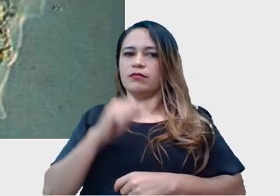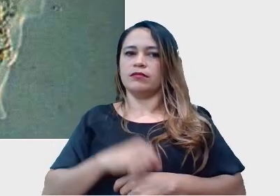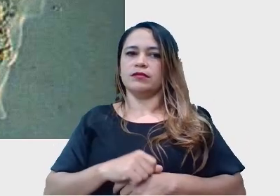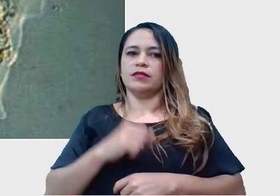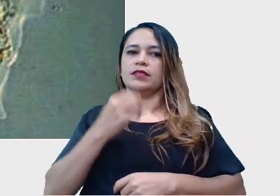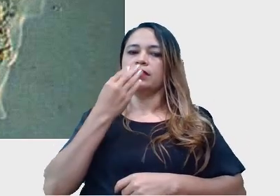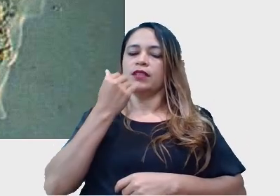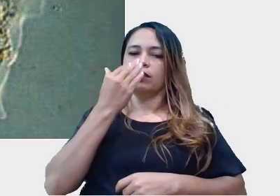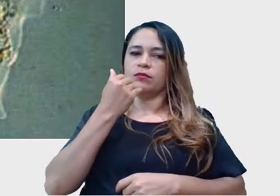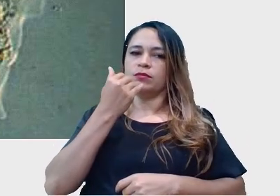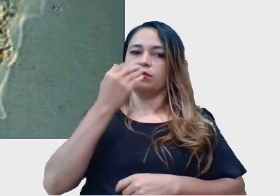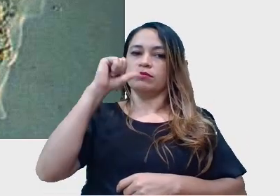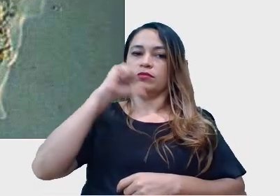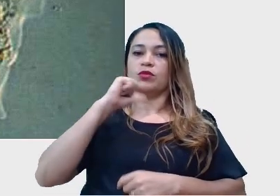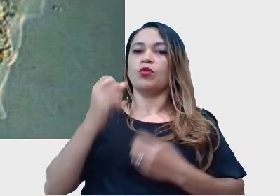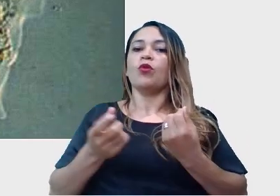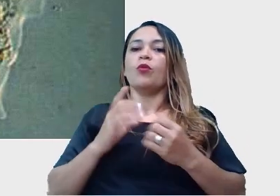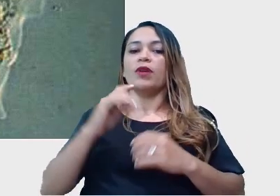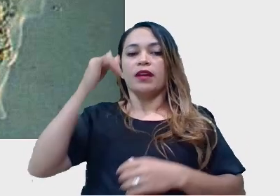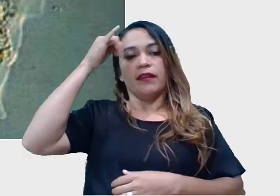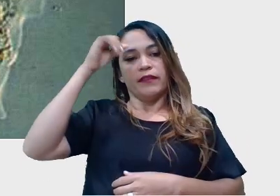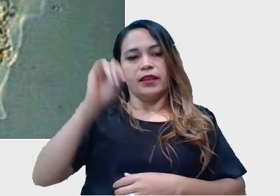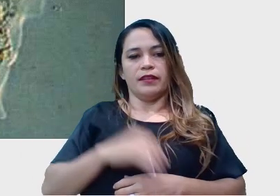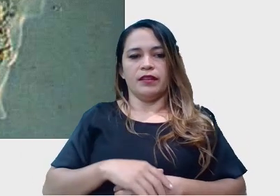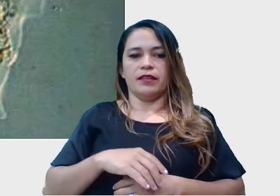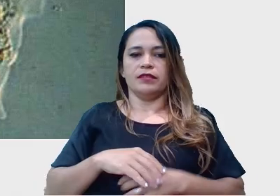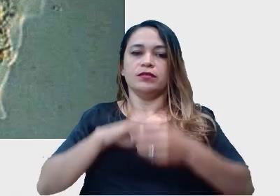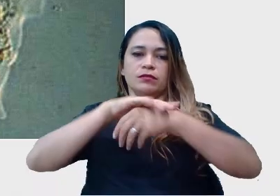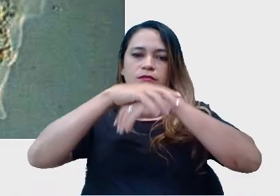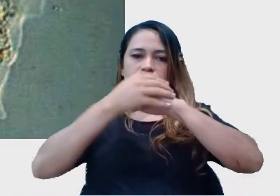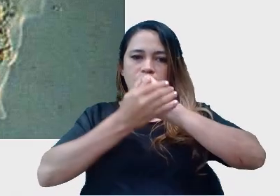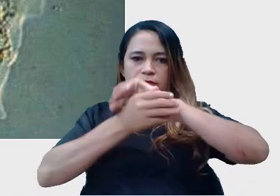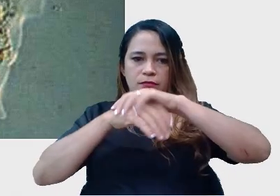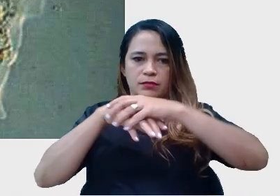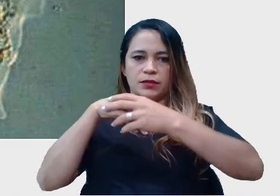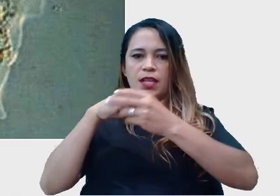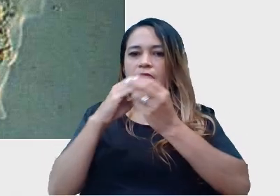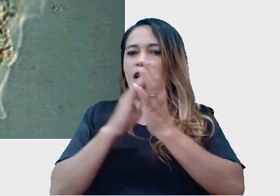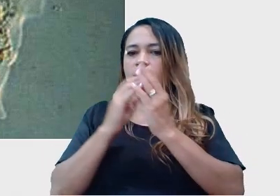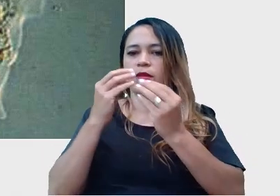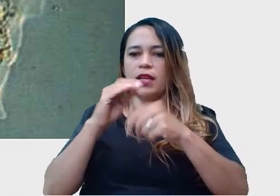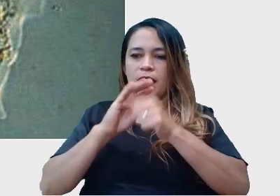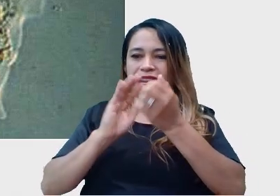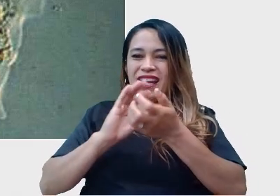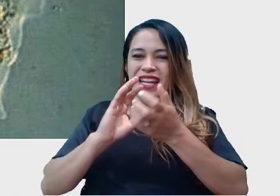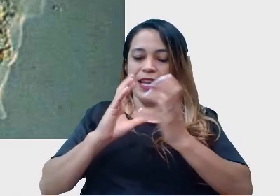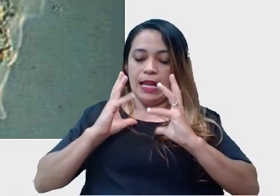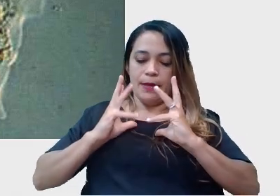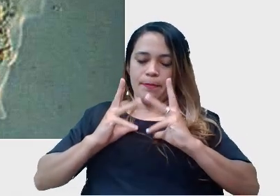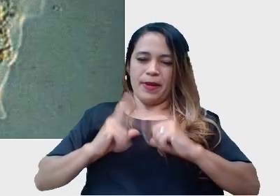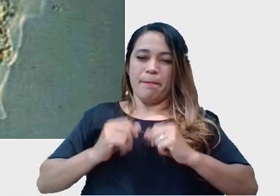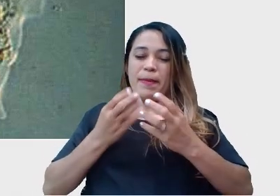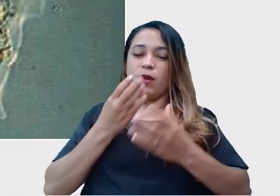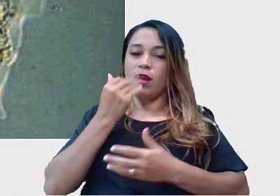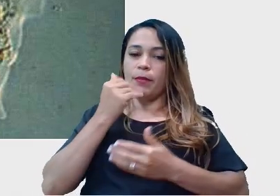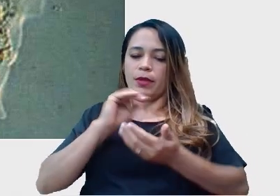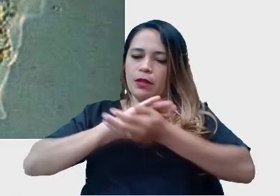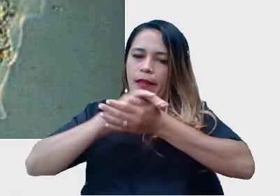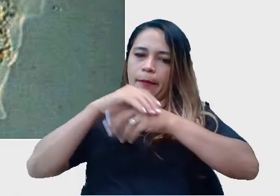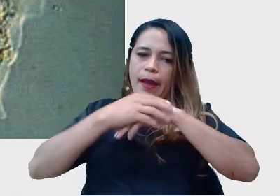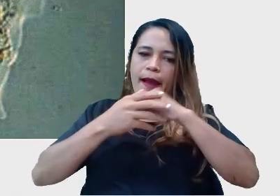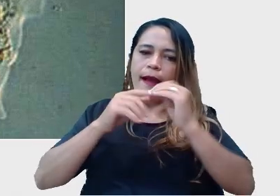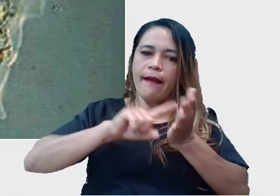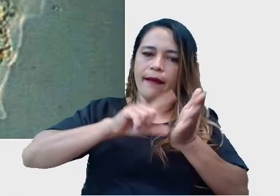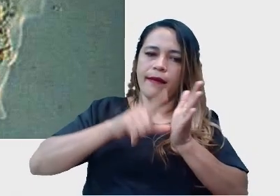de alimentos contaminados, como é que a gente vai prevenir? Higiene com mãos e com alimentos, saneamento básico, que é